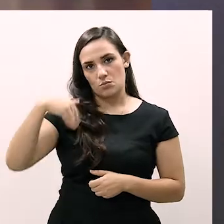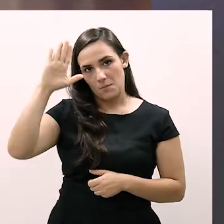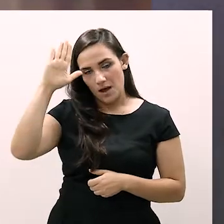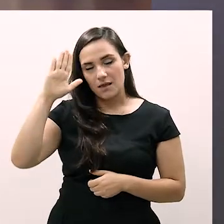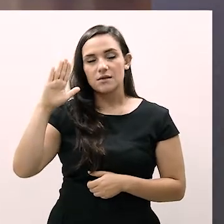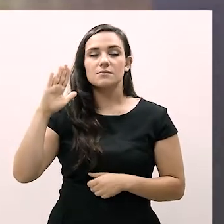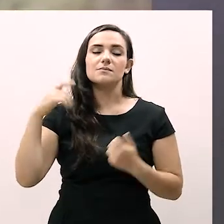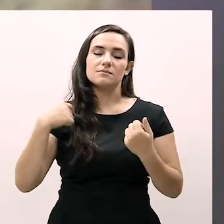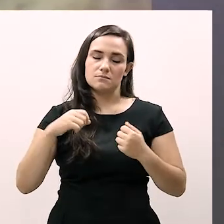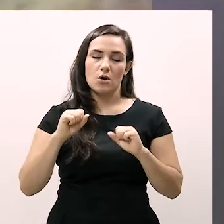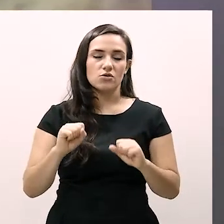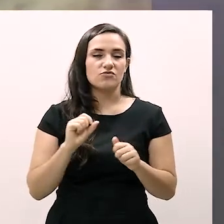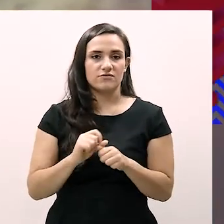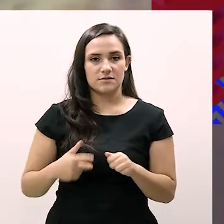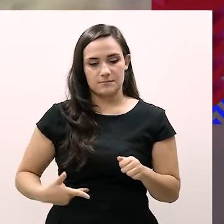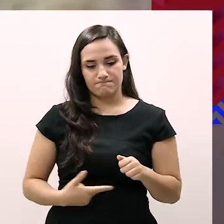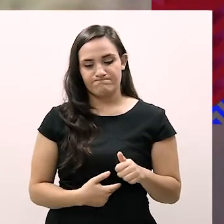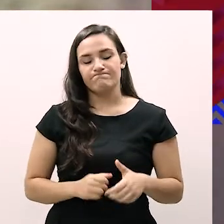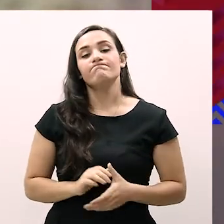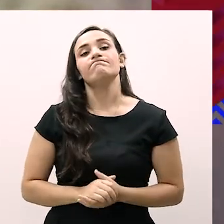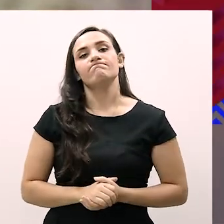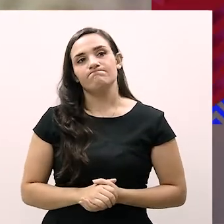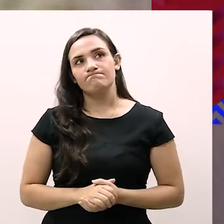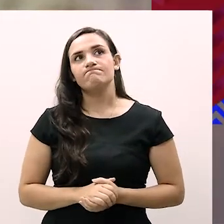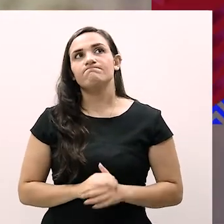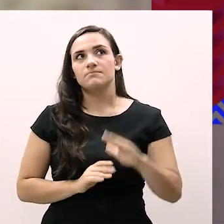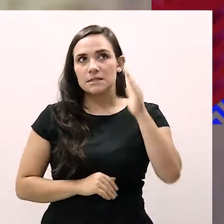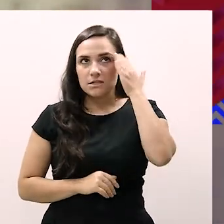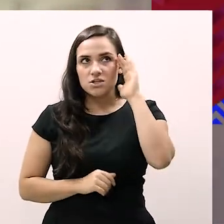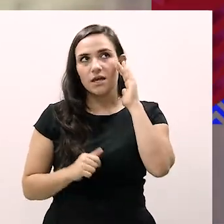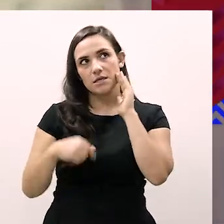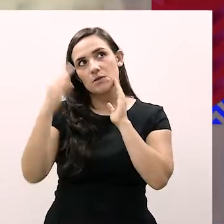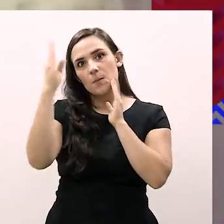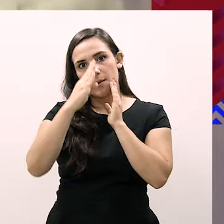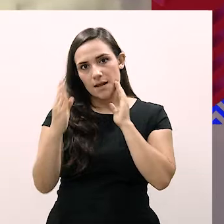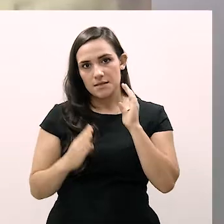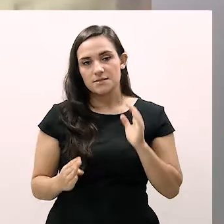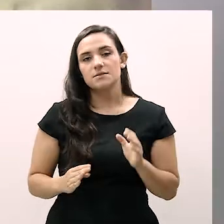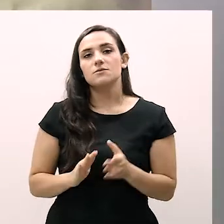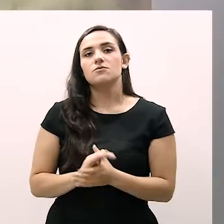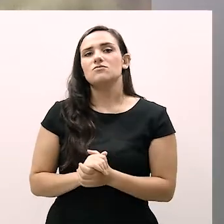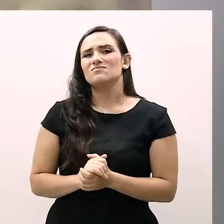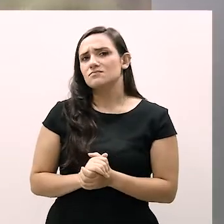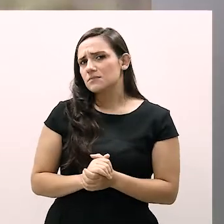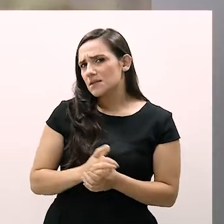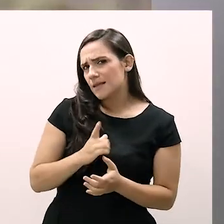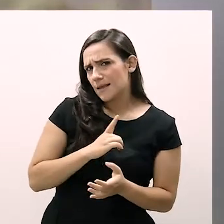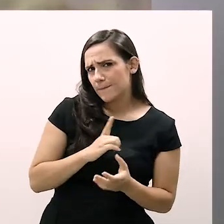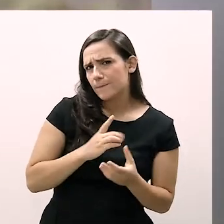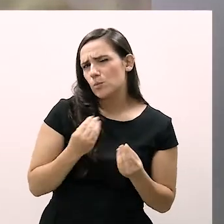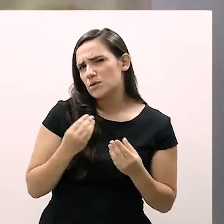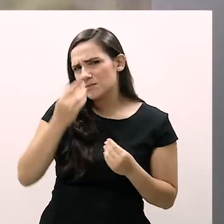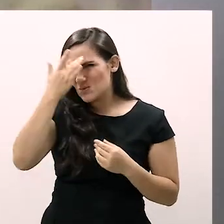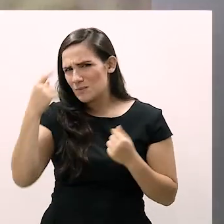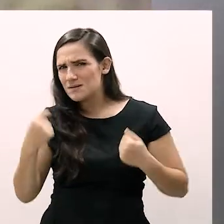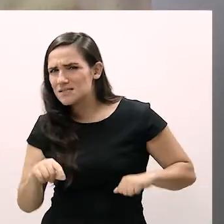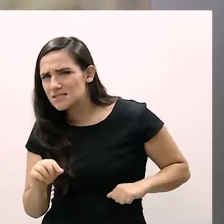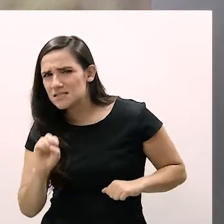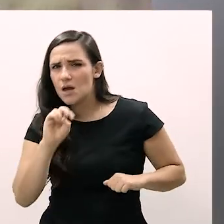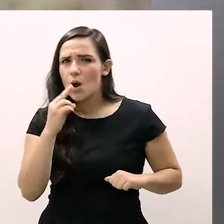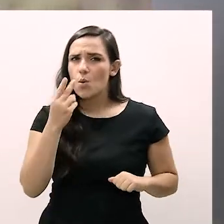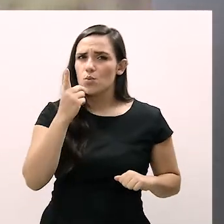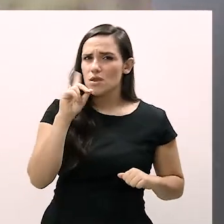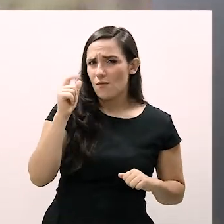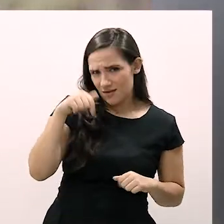16. Entendi. Então, no Brasil, por exemplo, já existe uma demanda, não sei se aqui em Mato Grosso do Sul